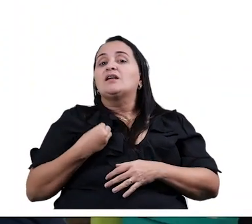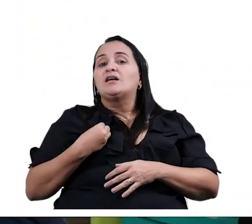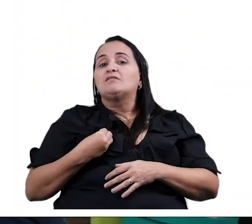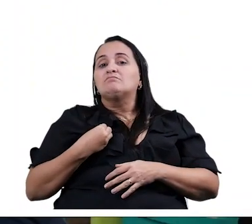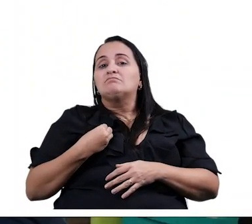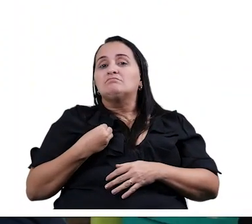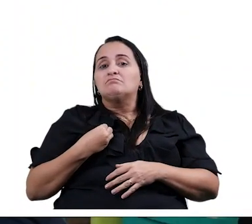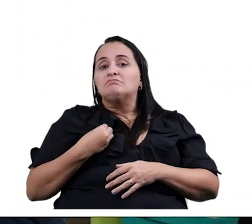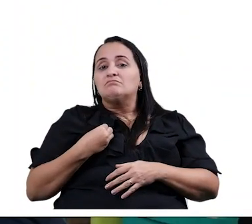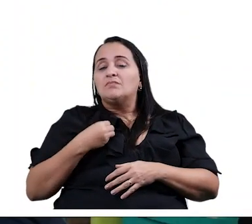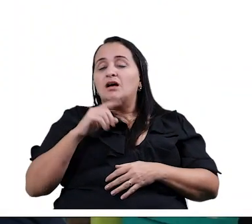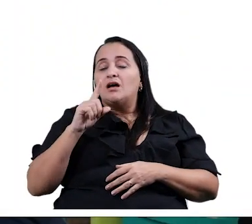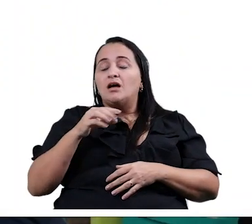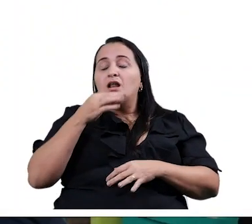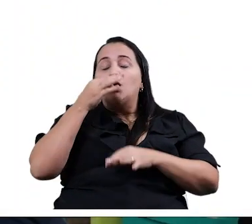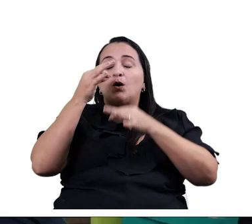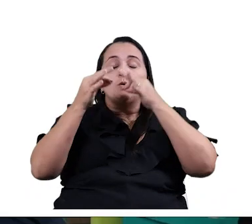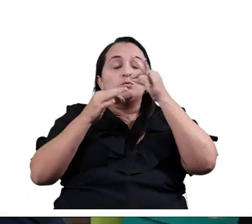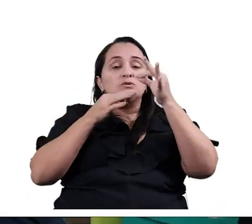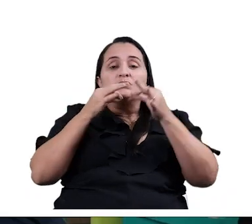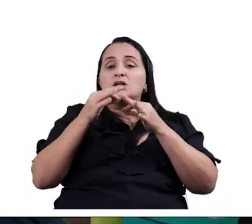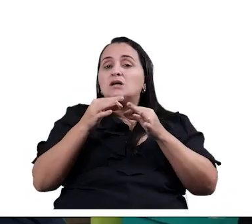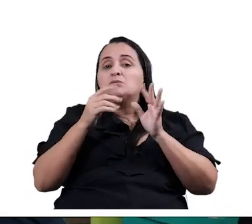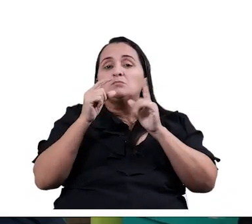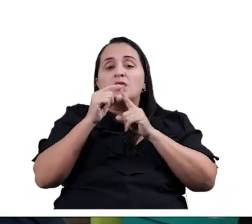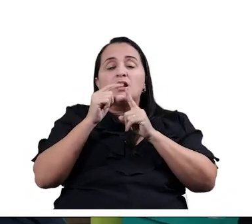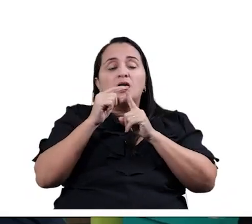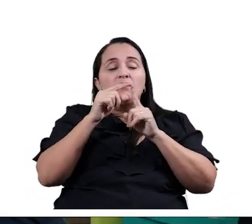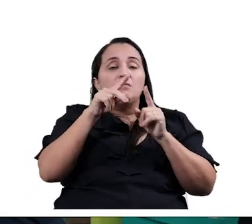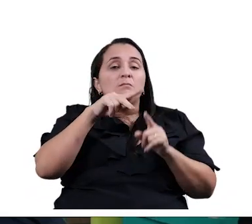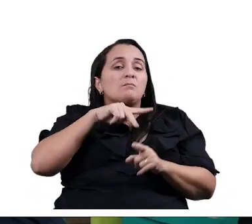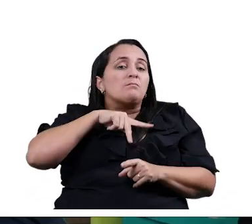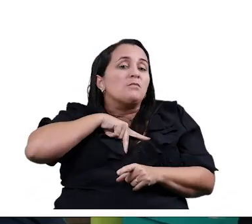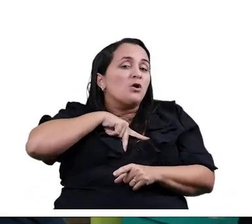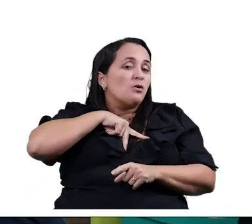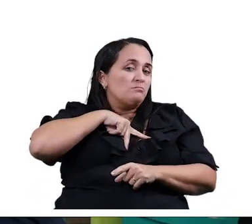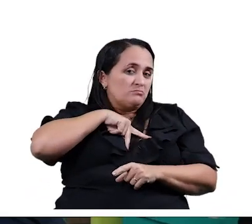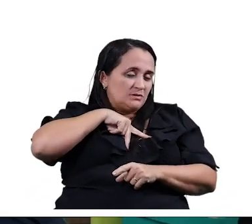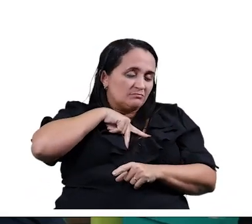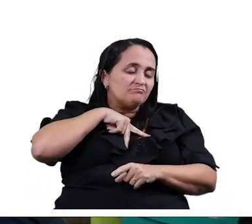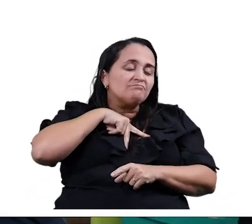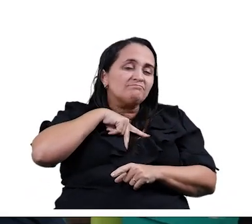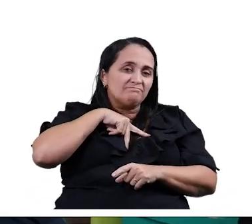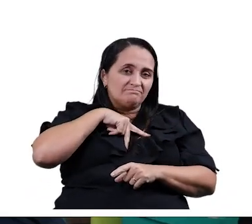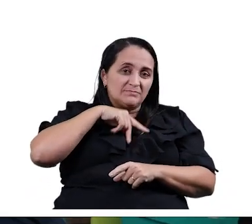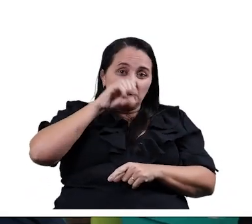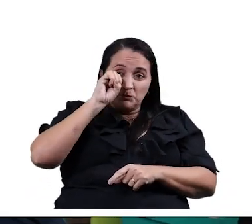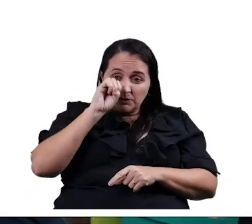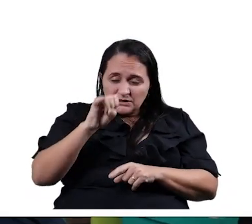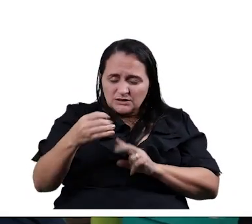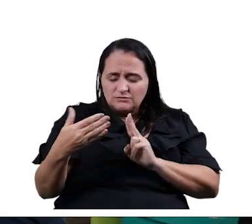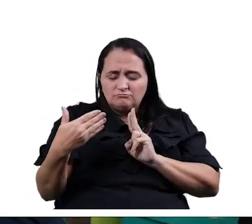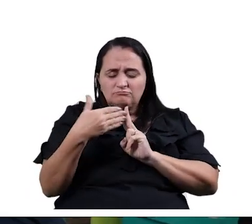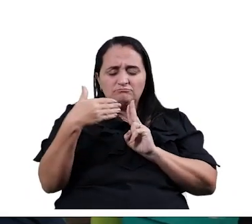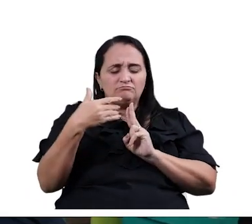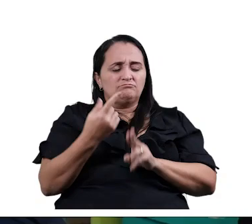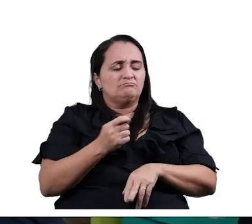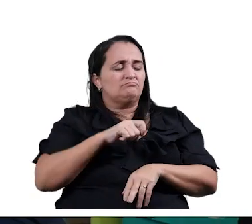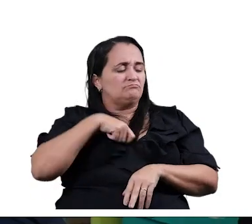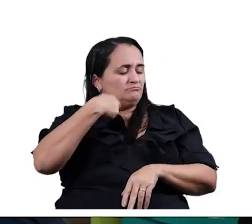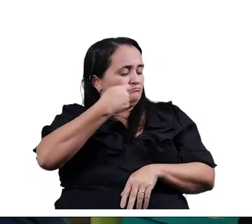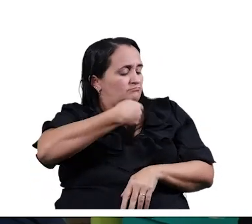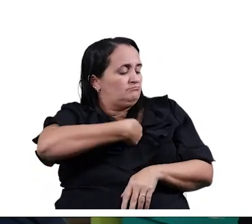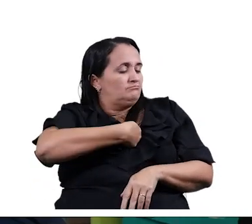mesma que está falando, porque ela está usando palavras que fazem referência a ela mesma. Então, se faz referência a ela